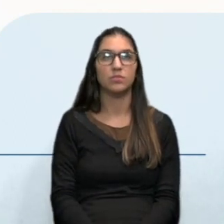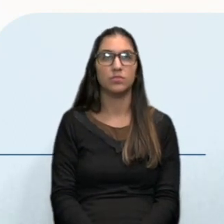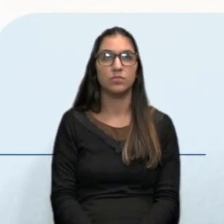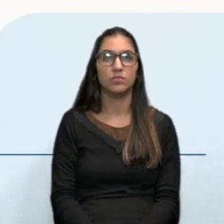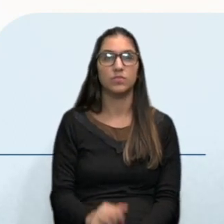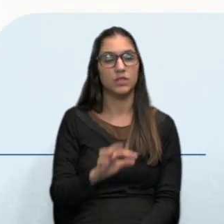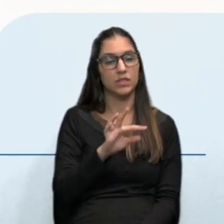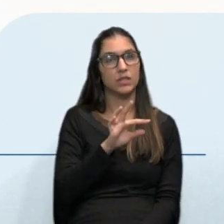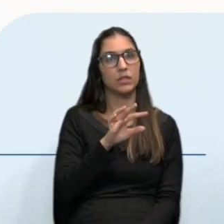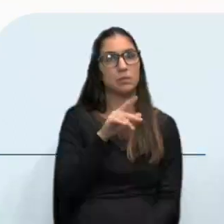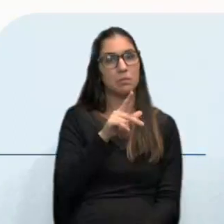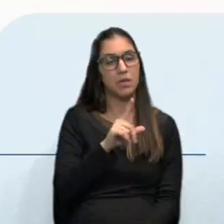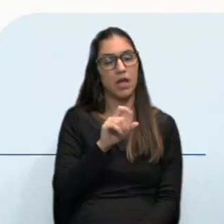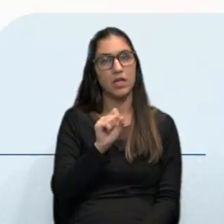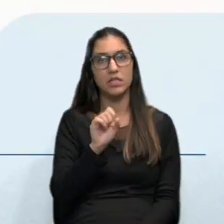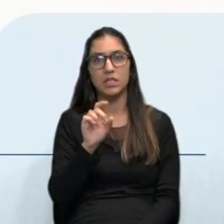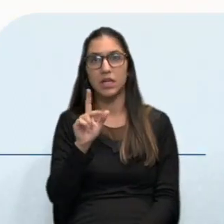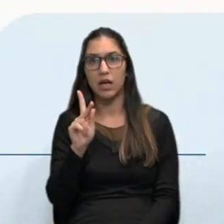PSK.